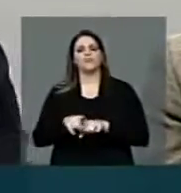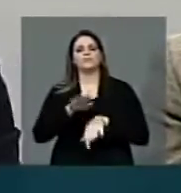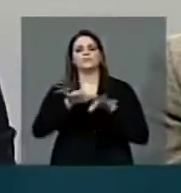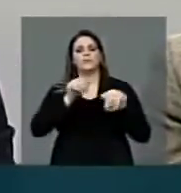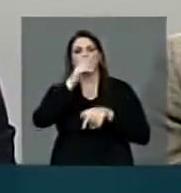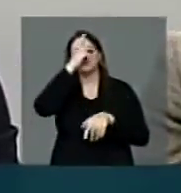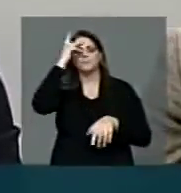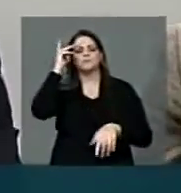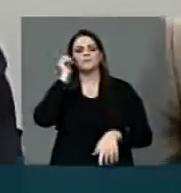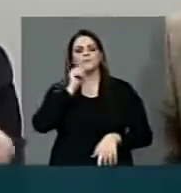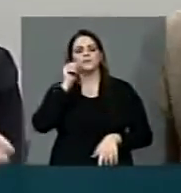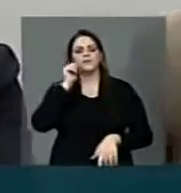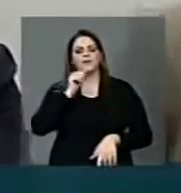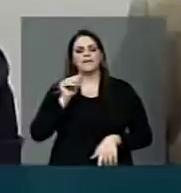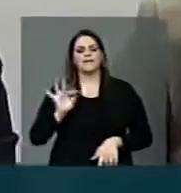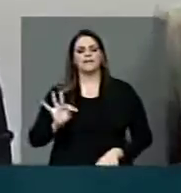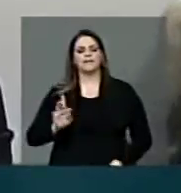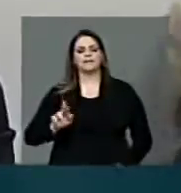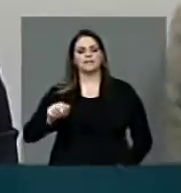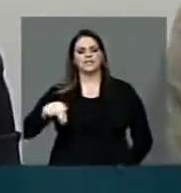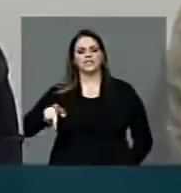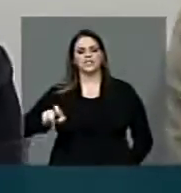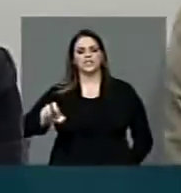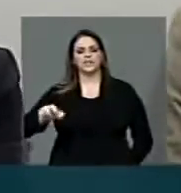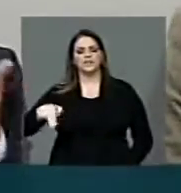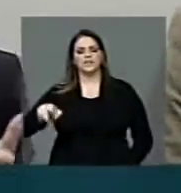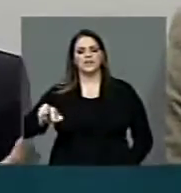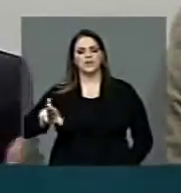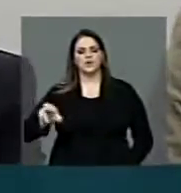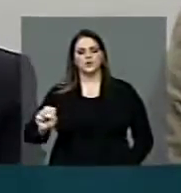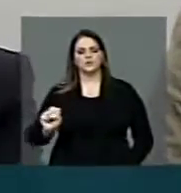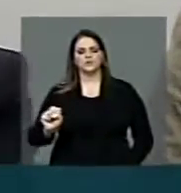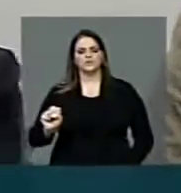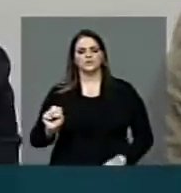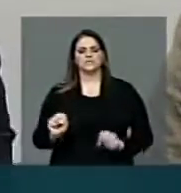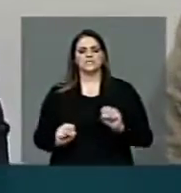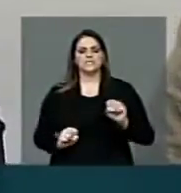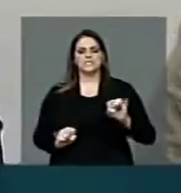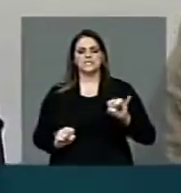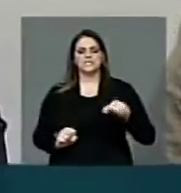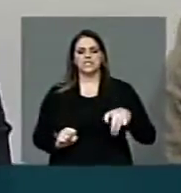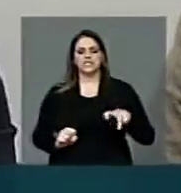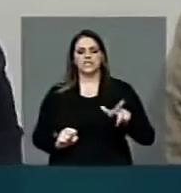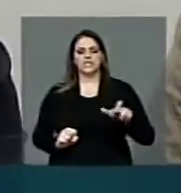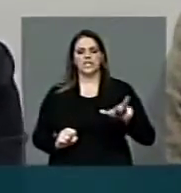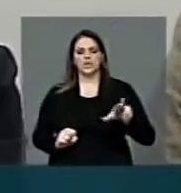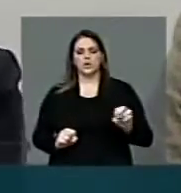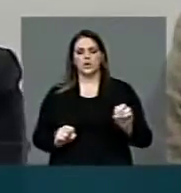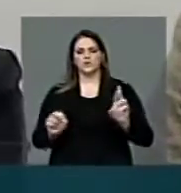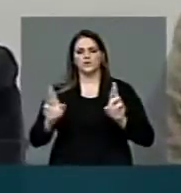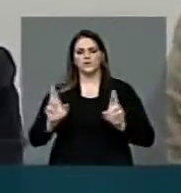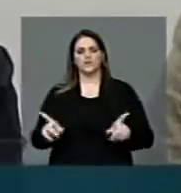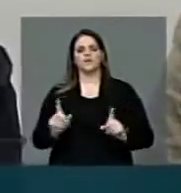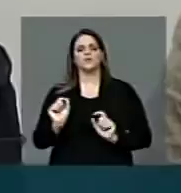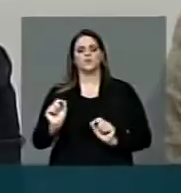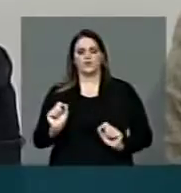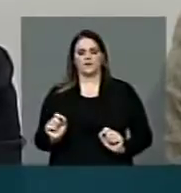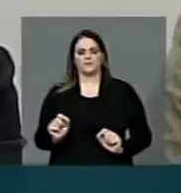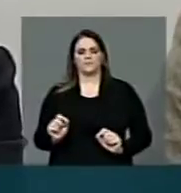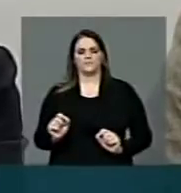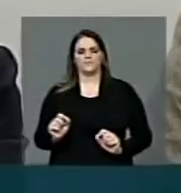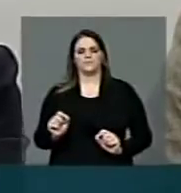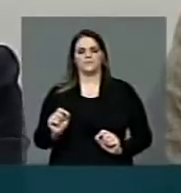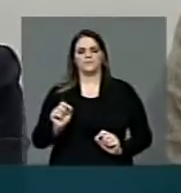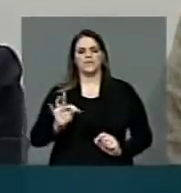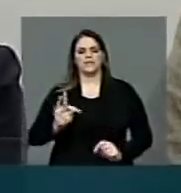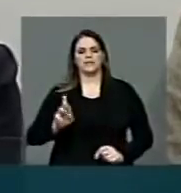são prostitutas. E aí eu faço uma distinção aqui entre as mulheres cisgênero e as mulheres transgêneros. As mulheres transgêneros, no caso das mulheres